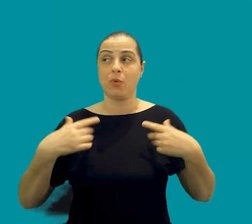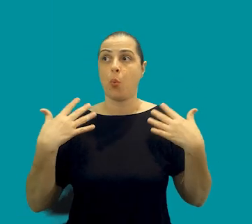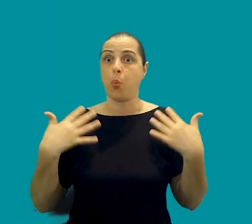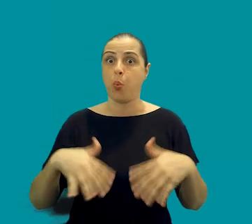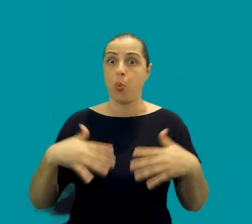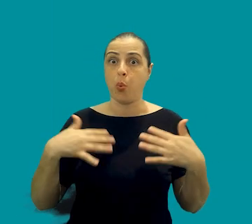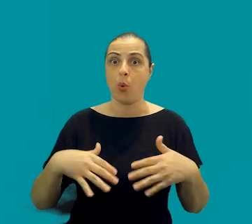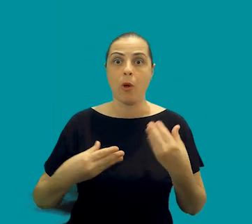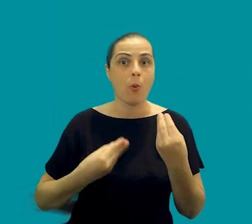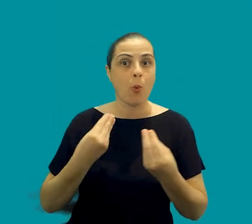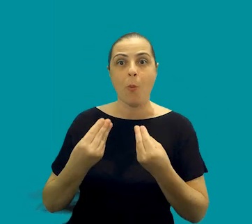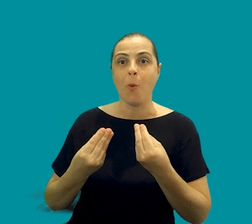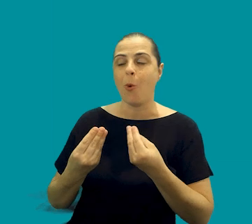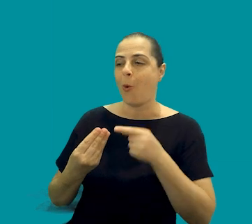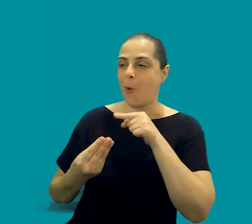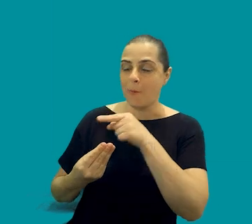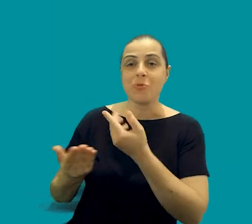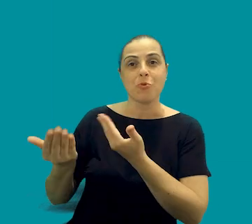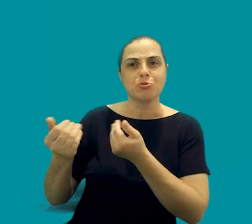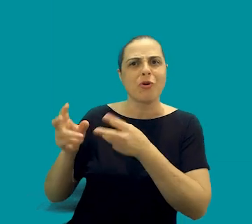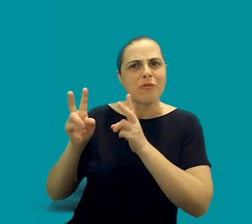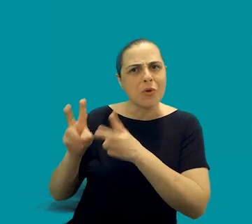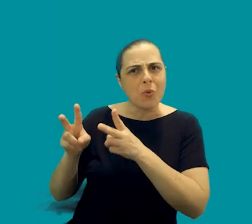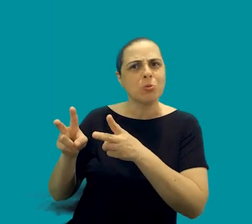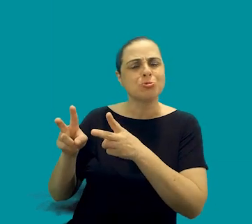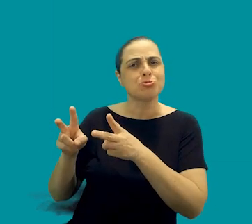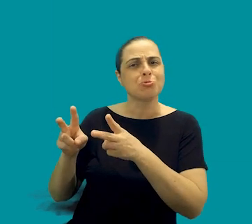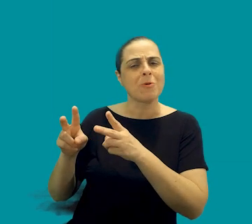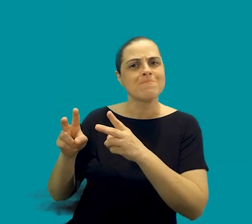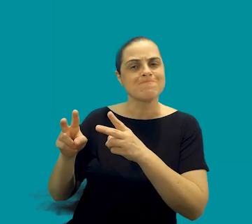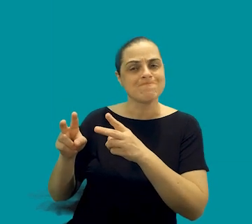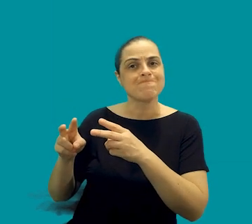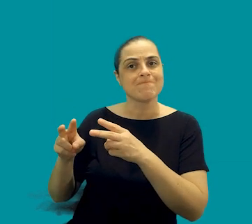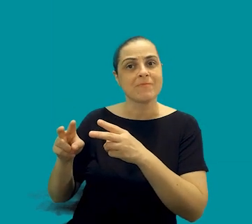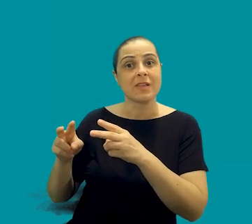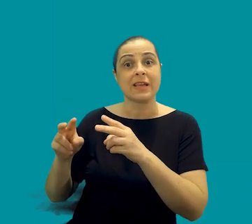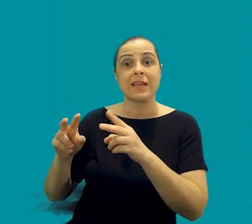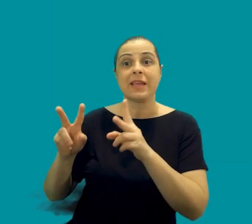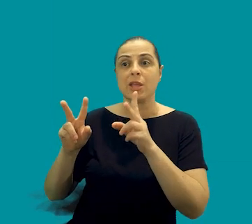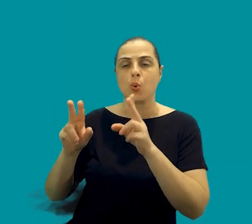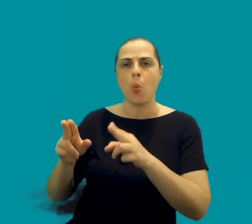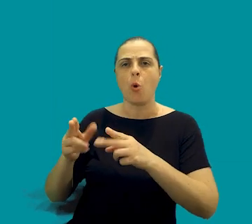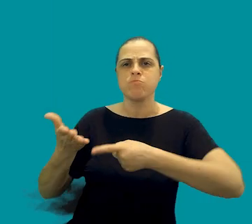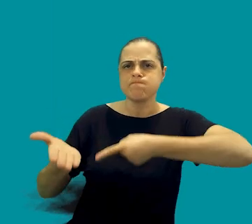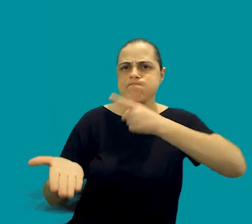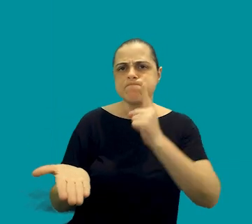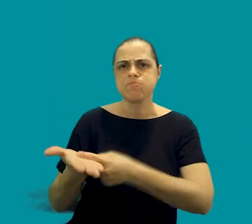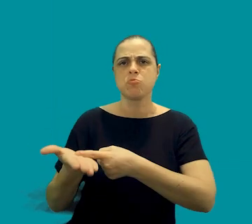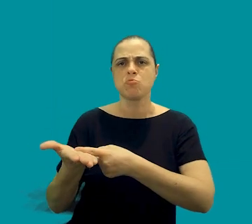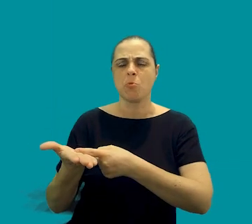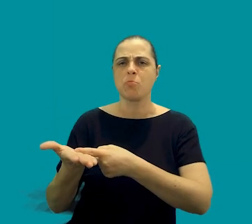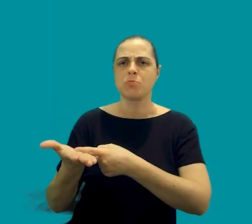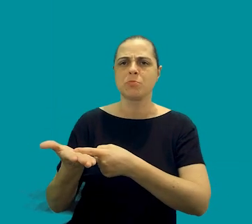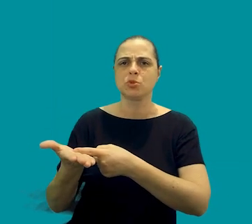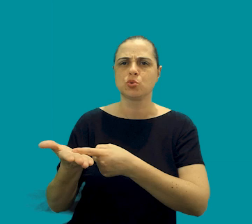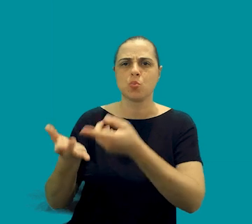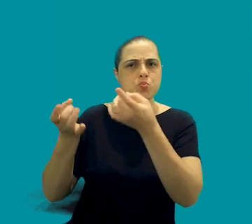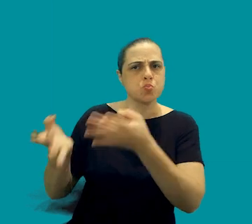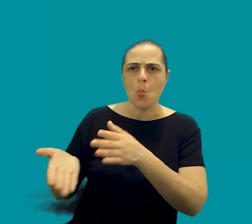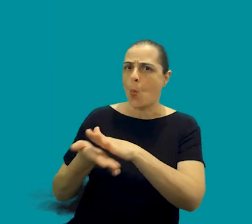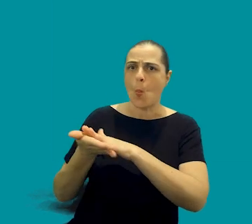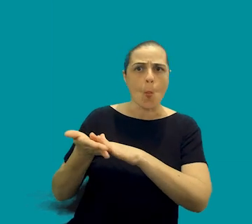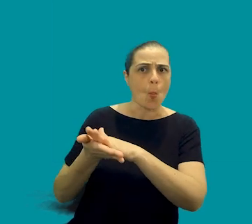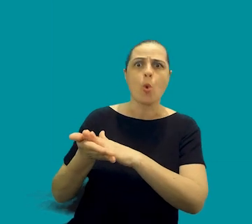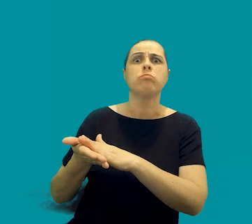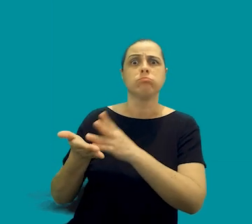seguinte, manter esses jovens, né, nos projetos, que é o engajamento desses jovens. E isso ficou muito no nosso